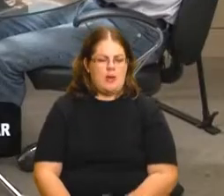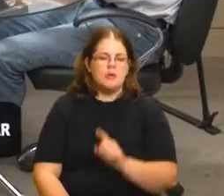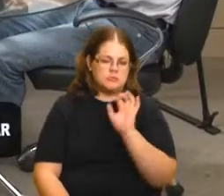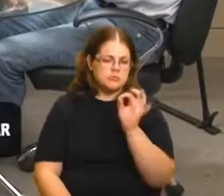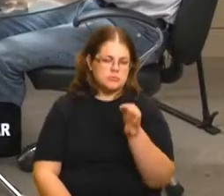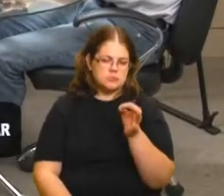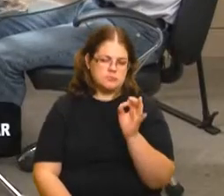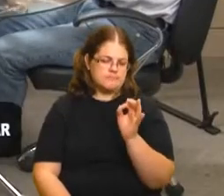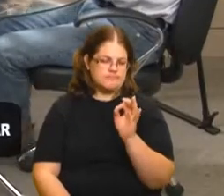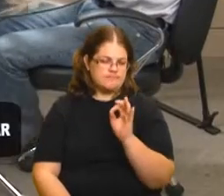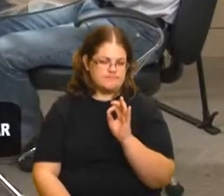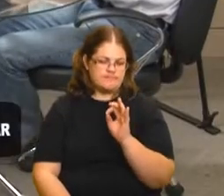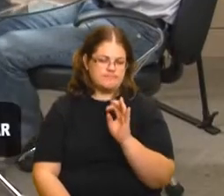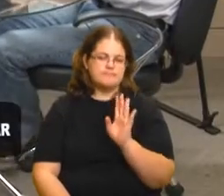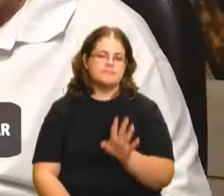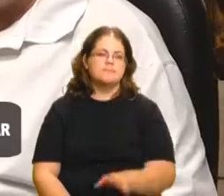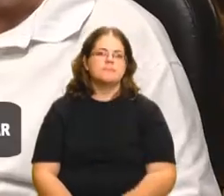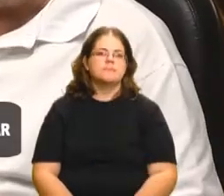Foi